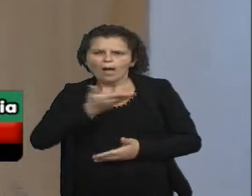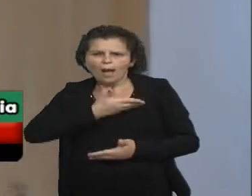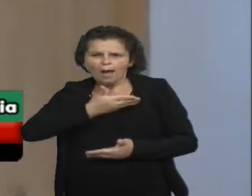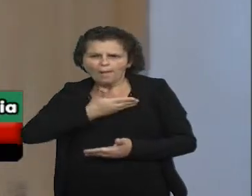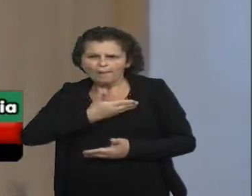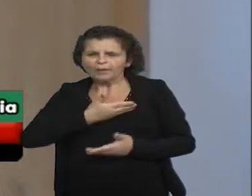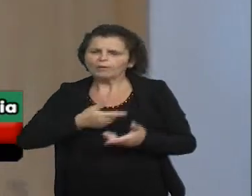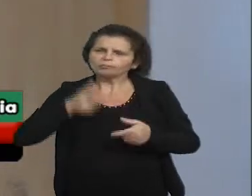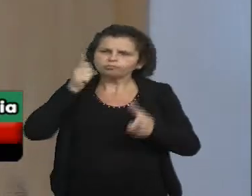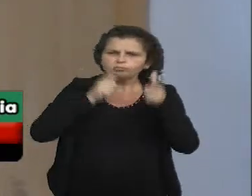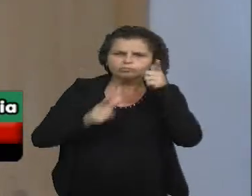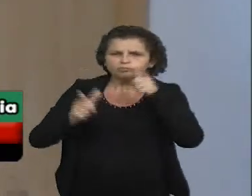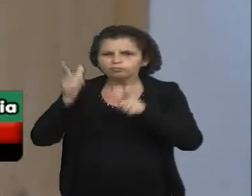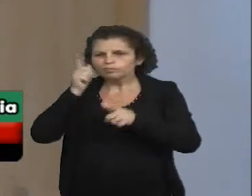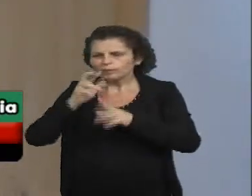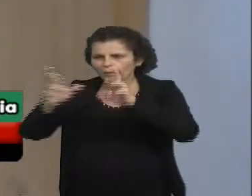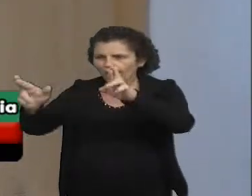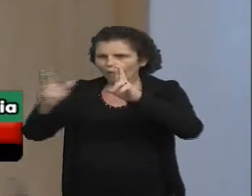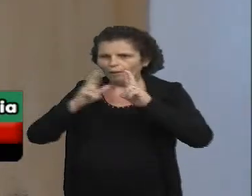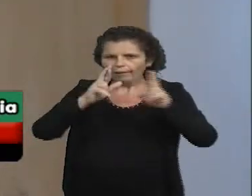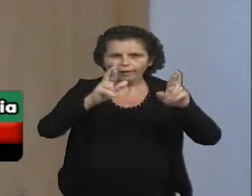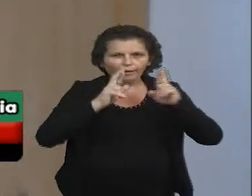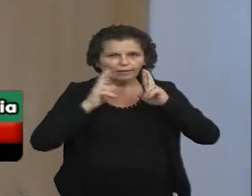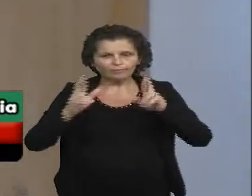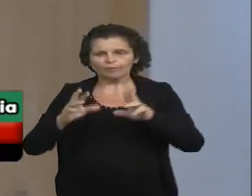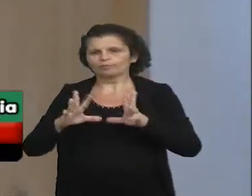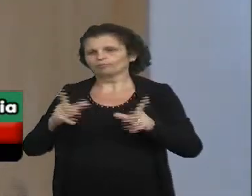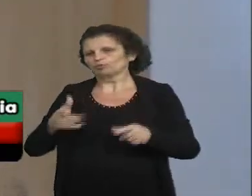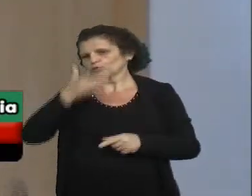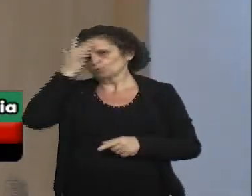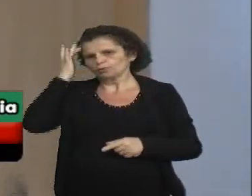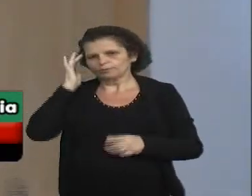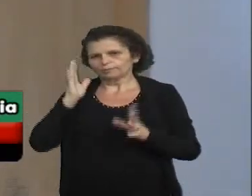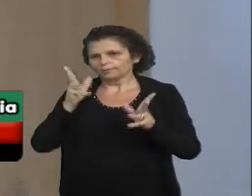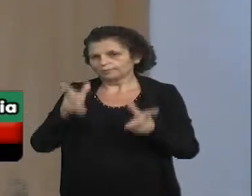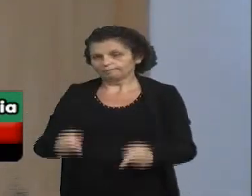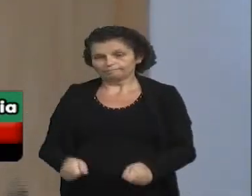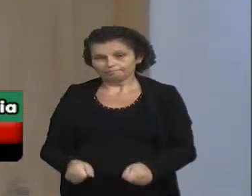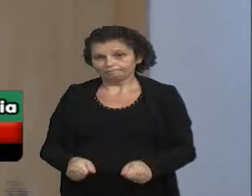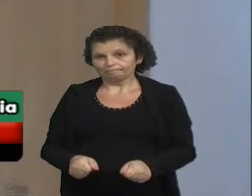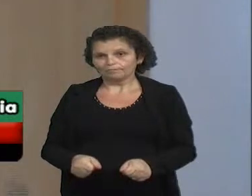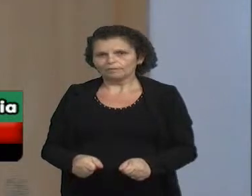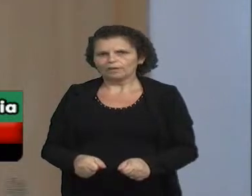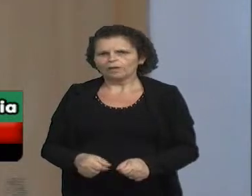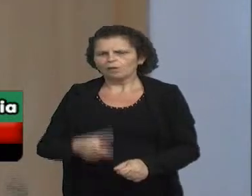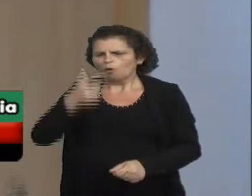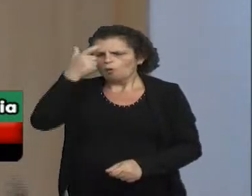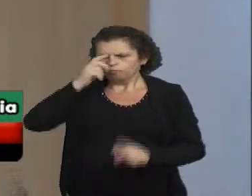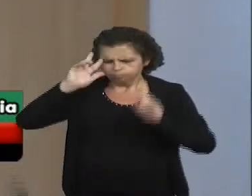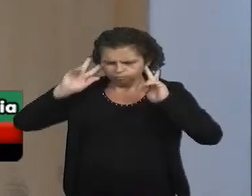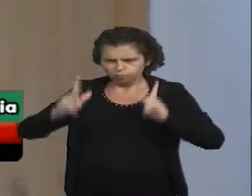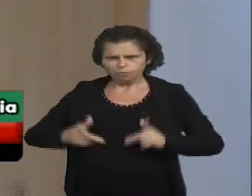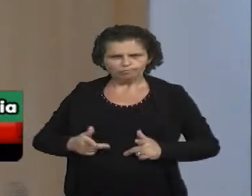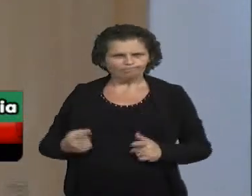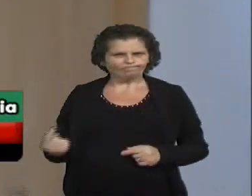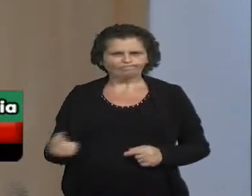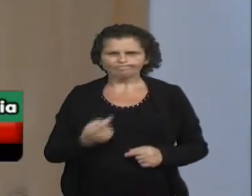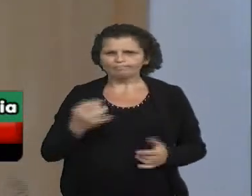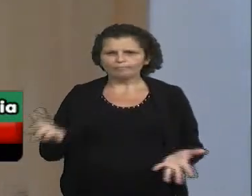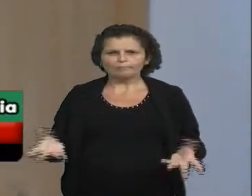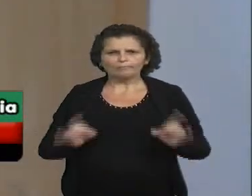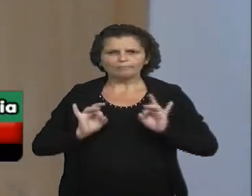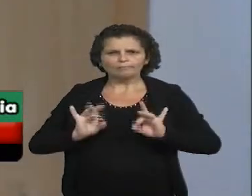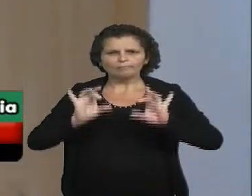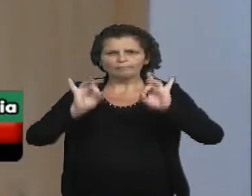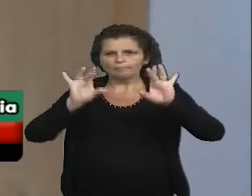e conquistou o respeito dos seus líderes e liderados, sendo reconhecido como um ser humano ímpar, de